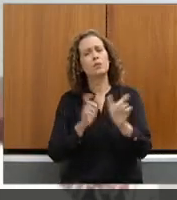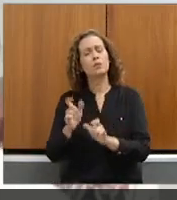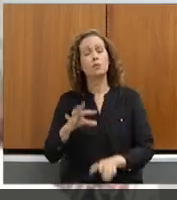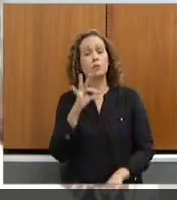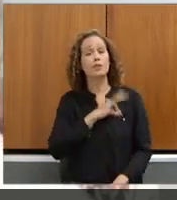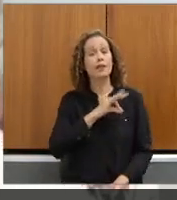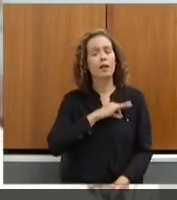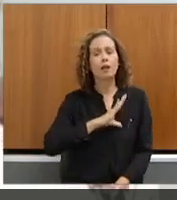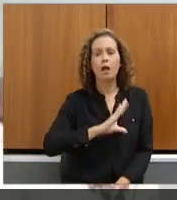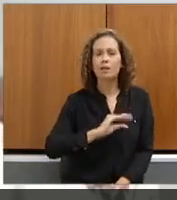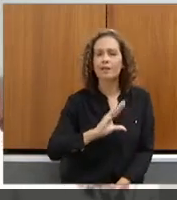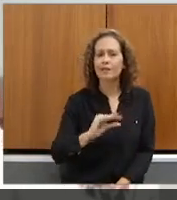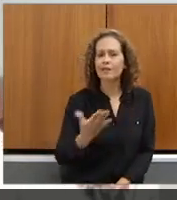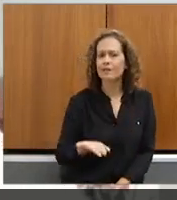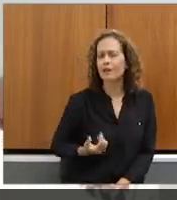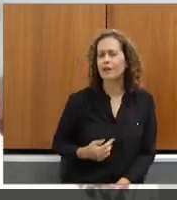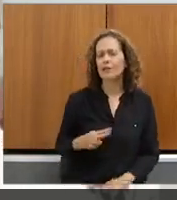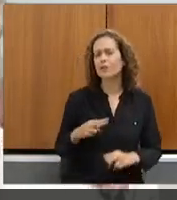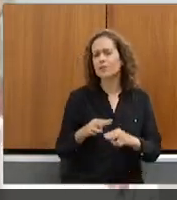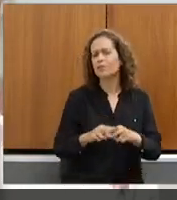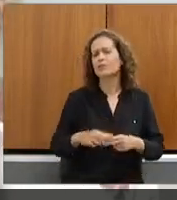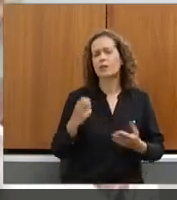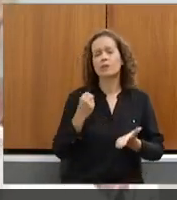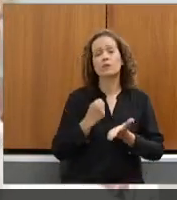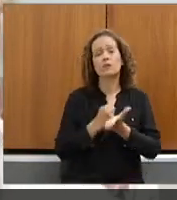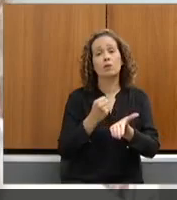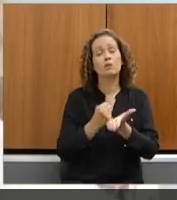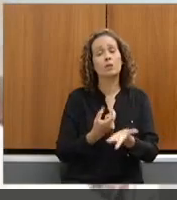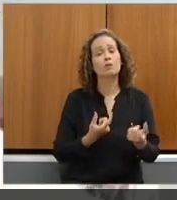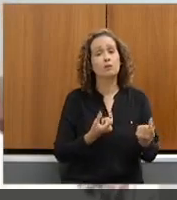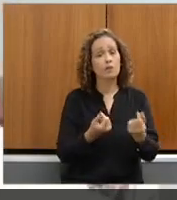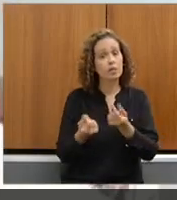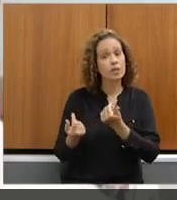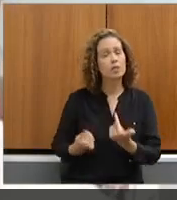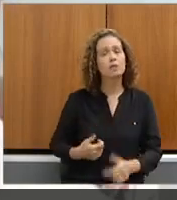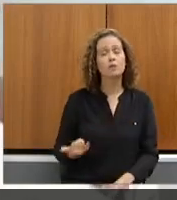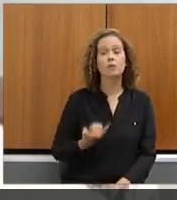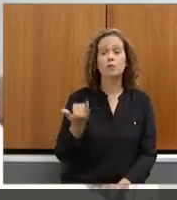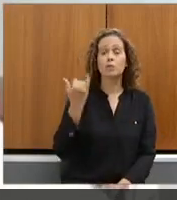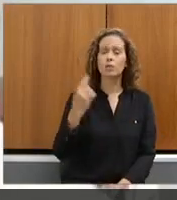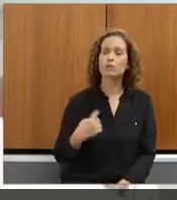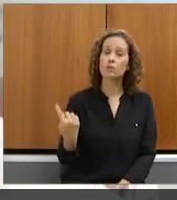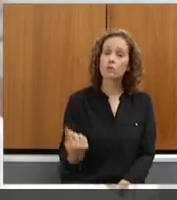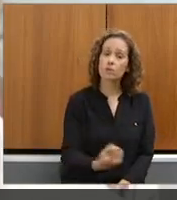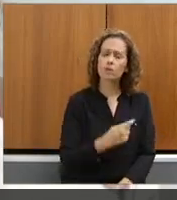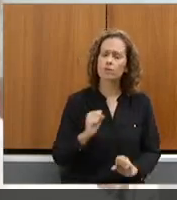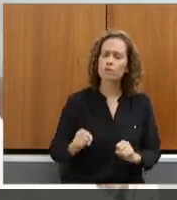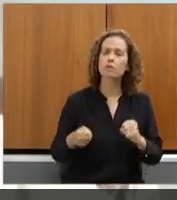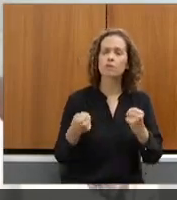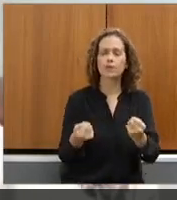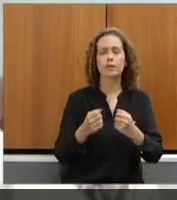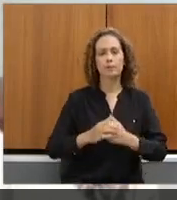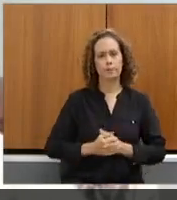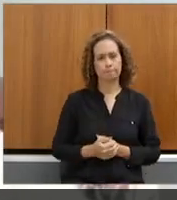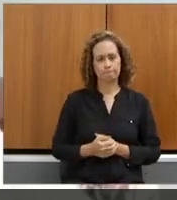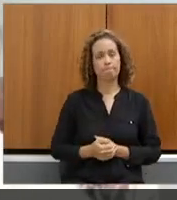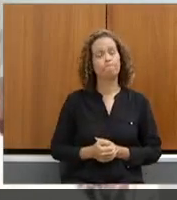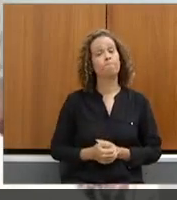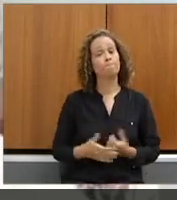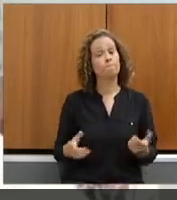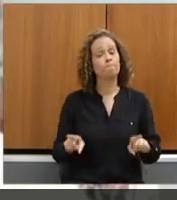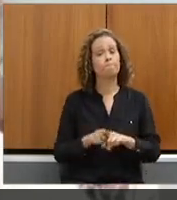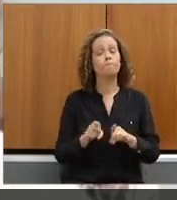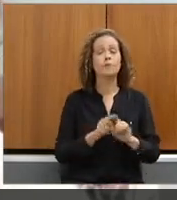atrasados em função desse auxílio financeiro é importante para a gente fazer esse enfrentamento eu já e quero